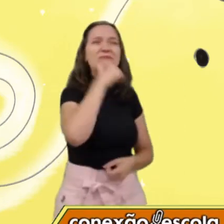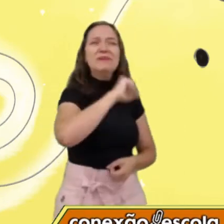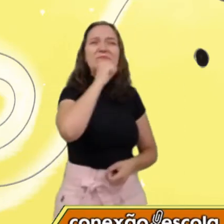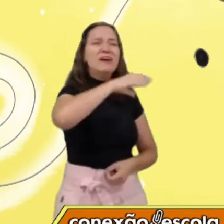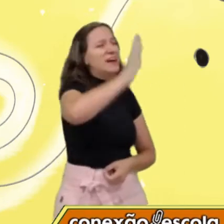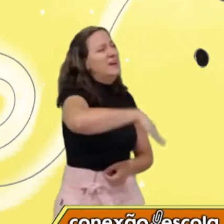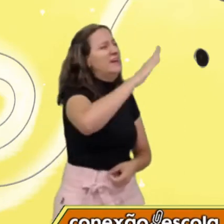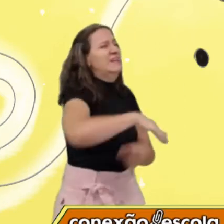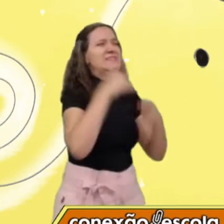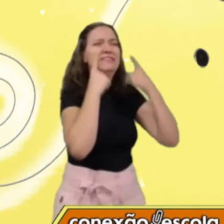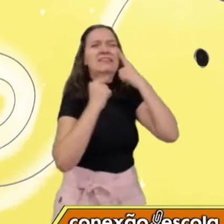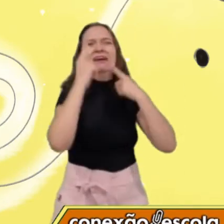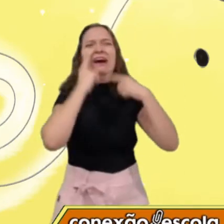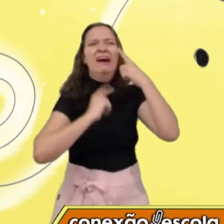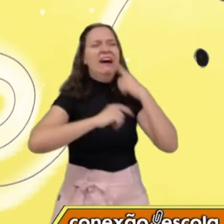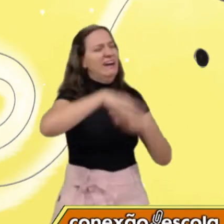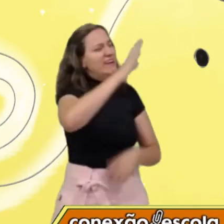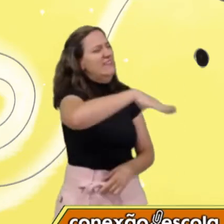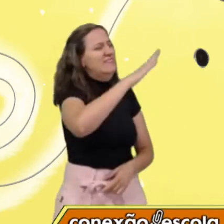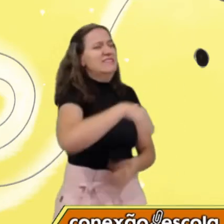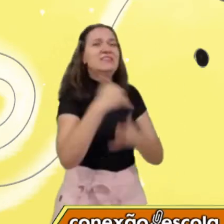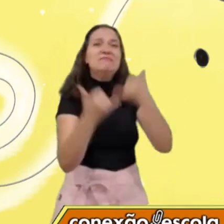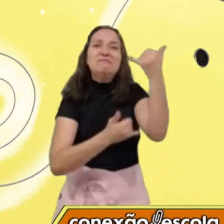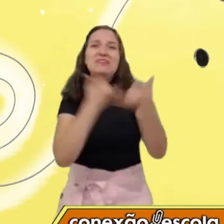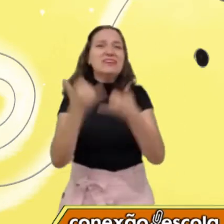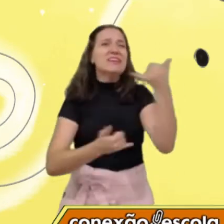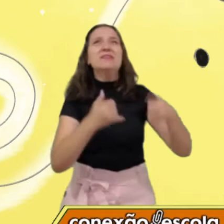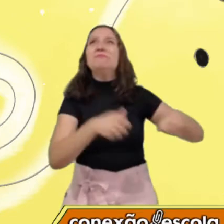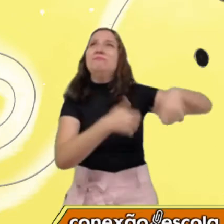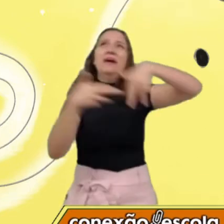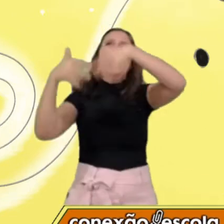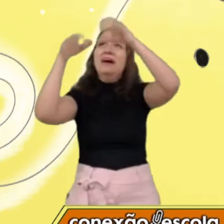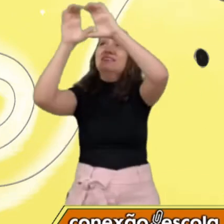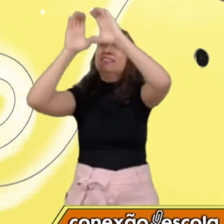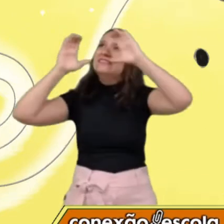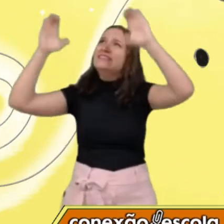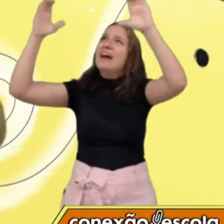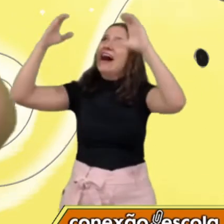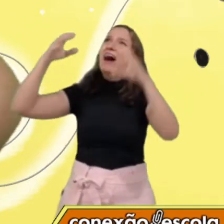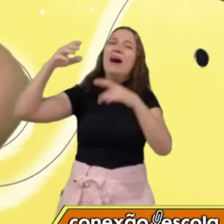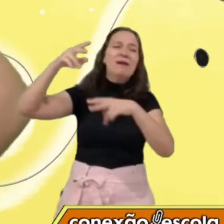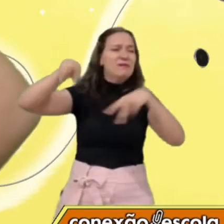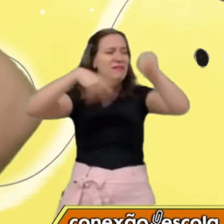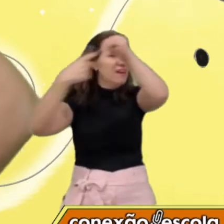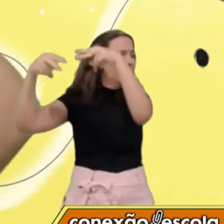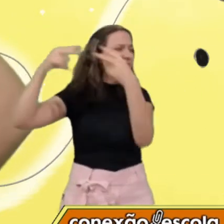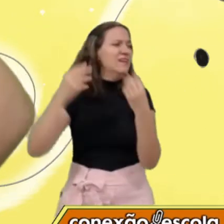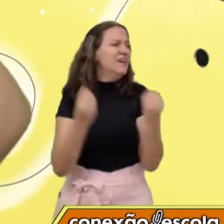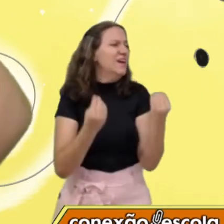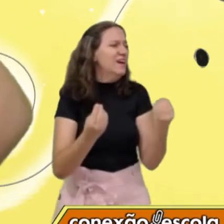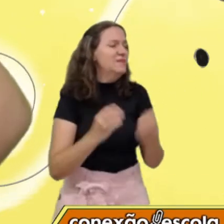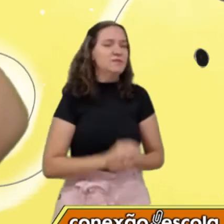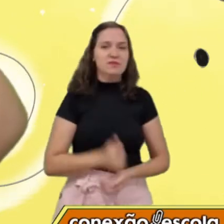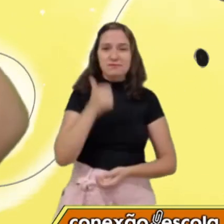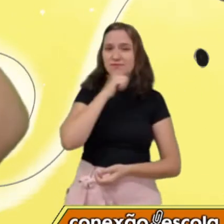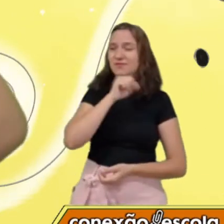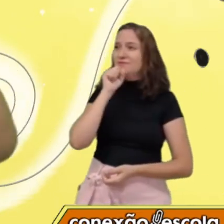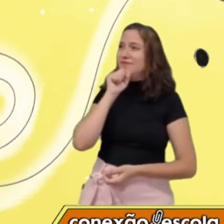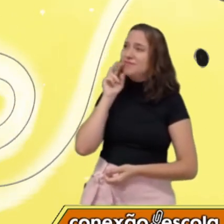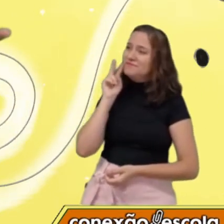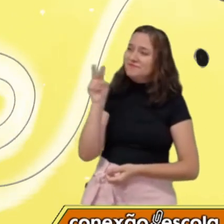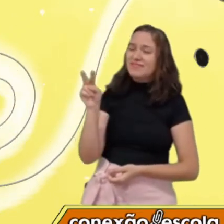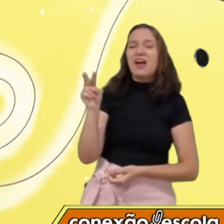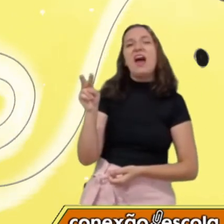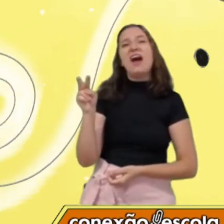amor os brinquedos estão no céu tos do a mamãe